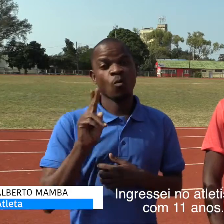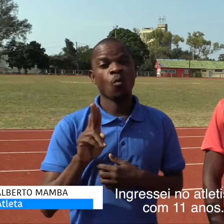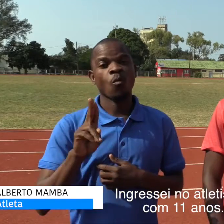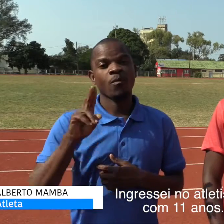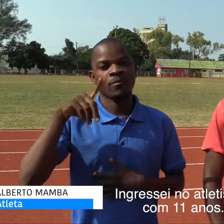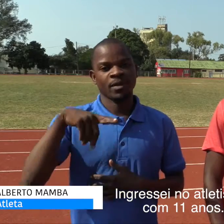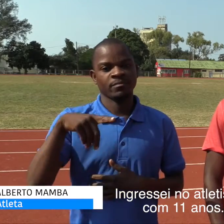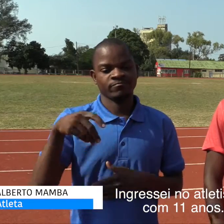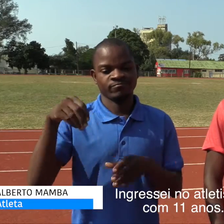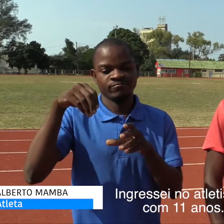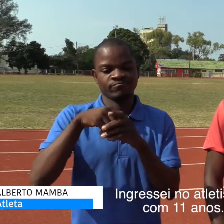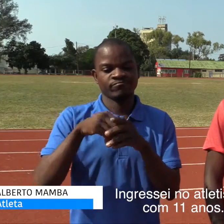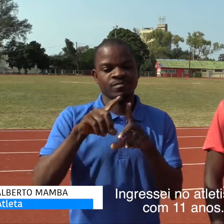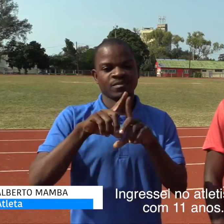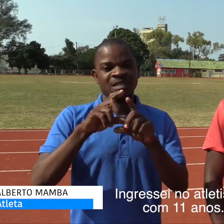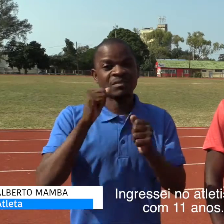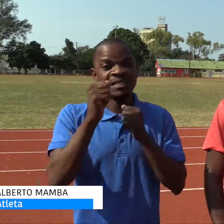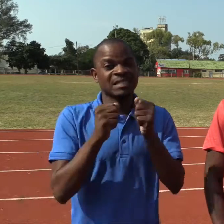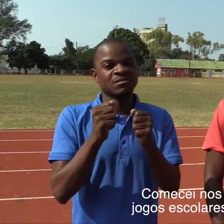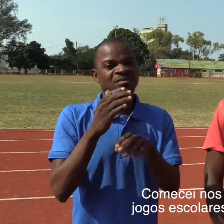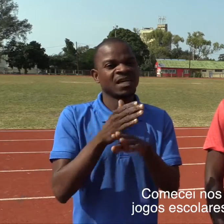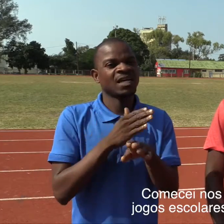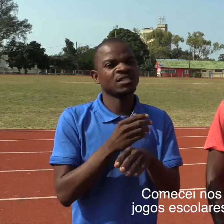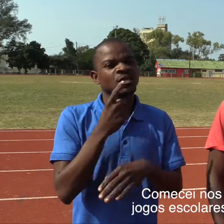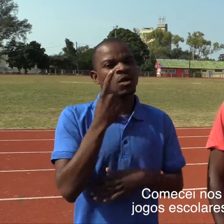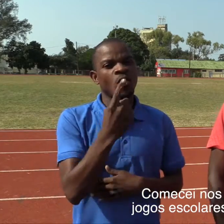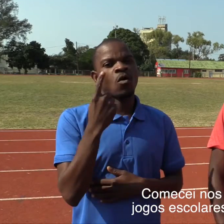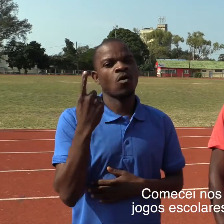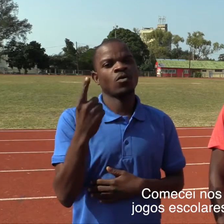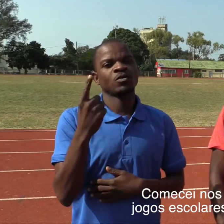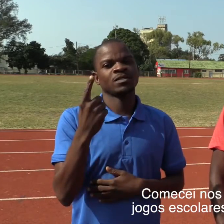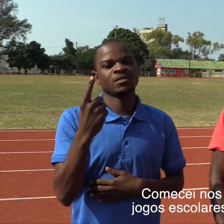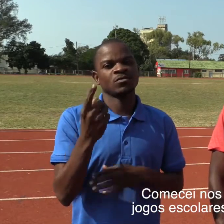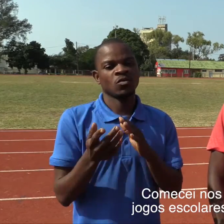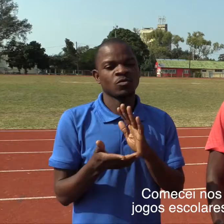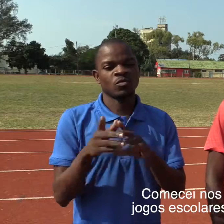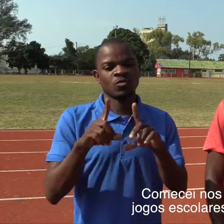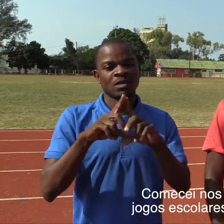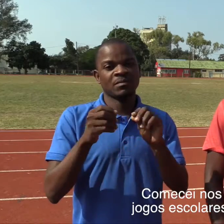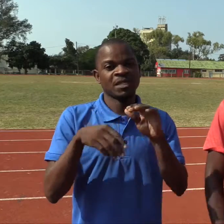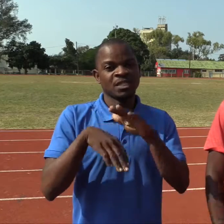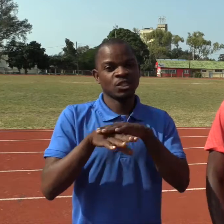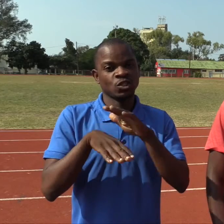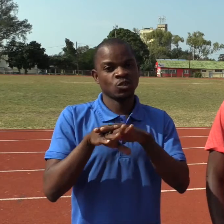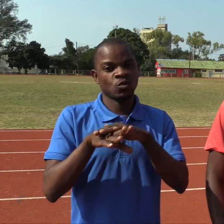com 11 anos na altura comecei com jogos escolares